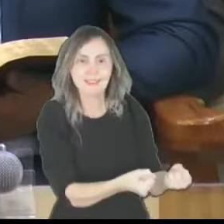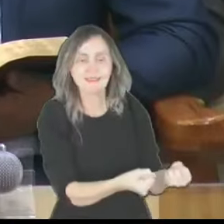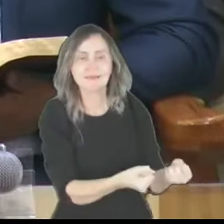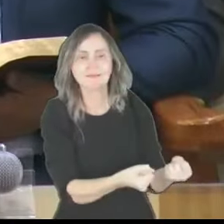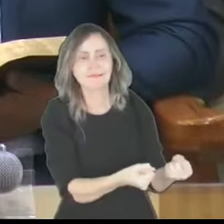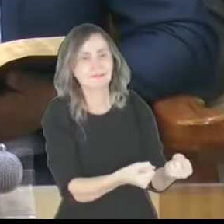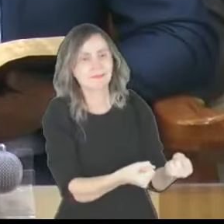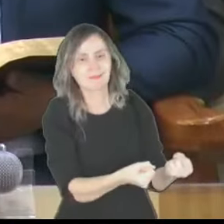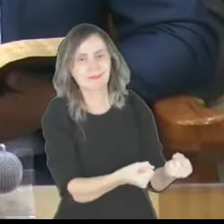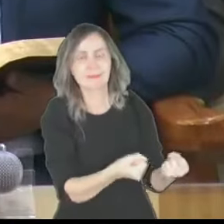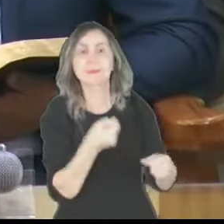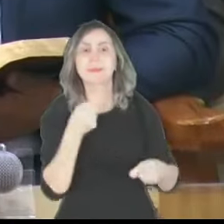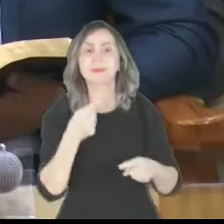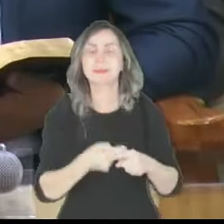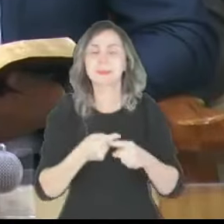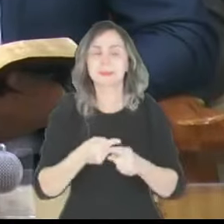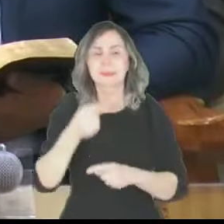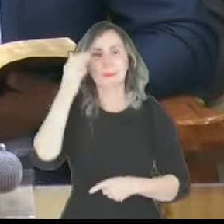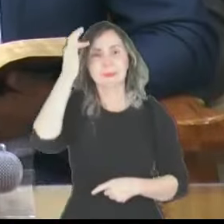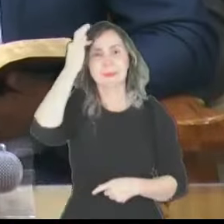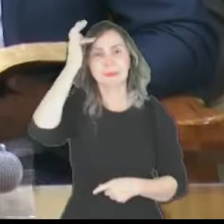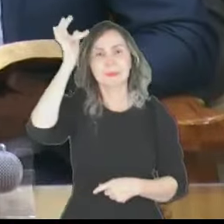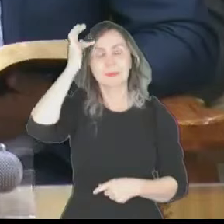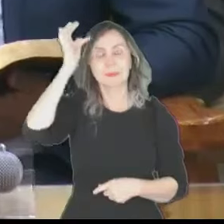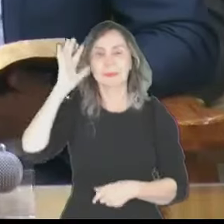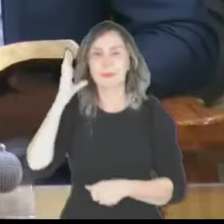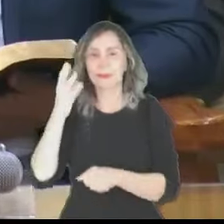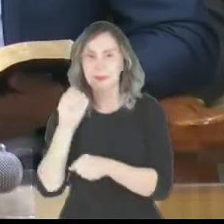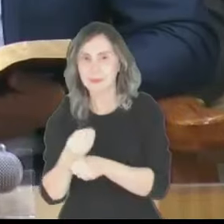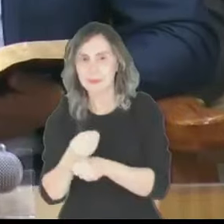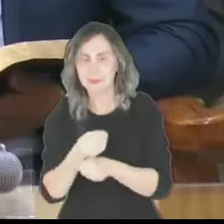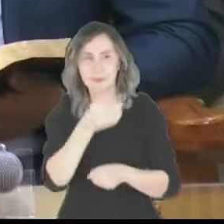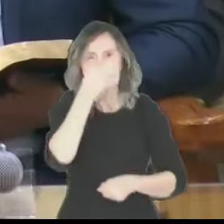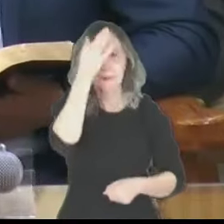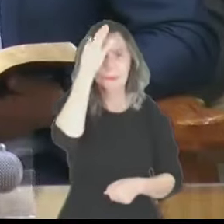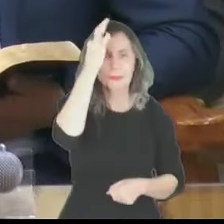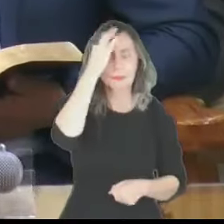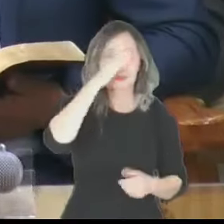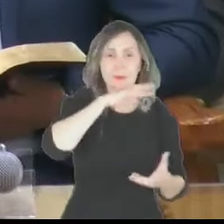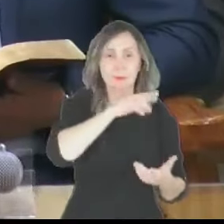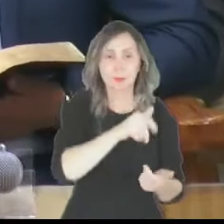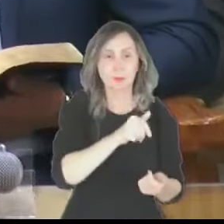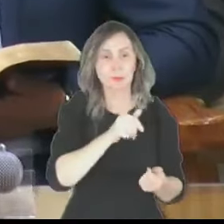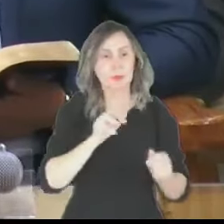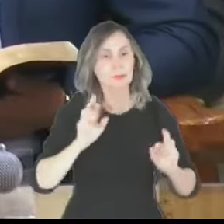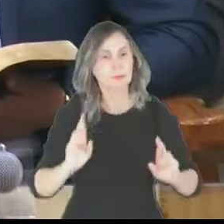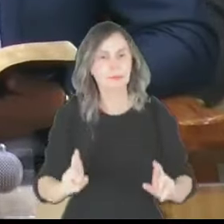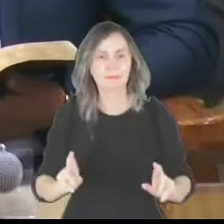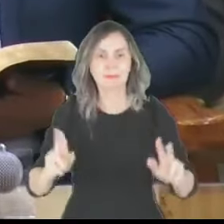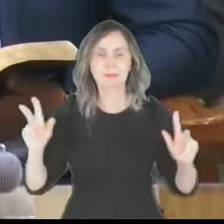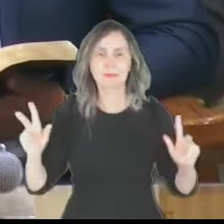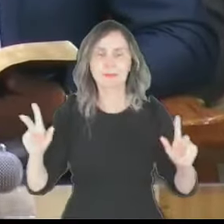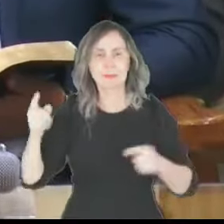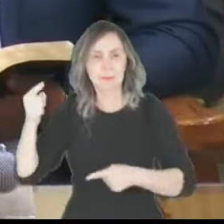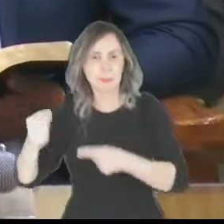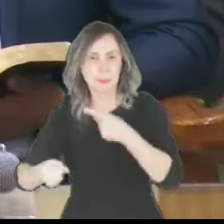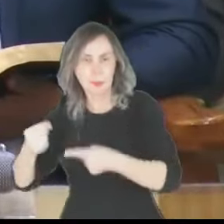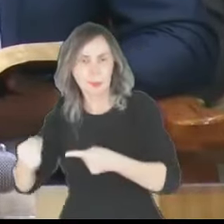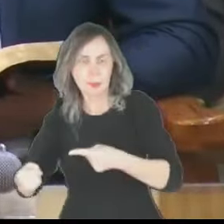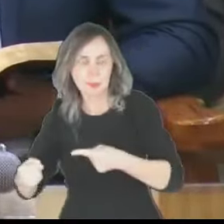Porque a filosofia Da igreja É diferente Da filosofia Do mundo A política Da igreja É